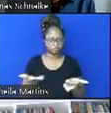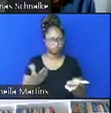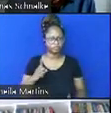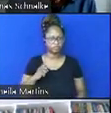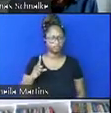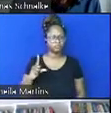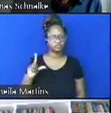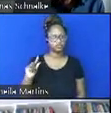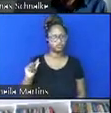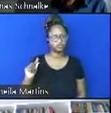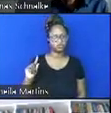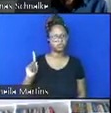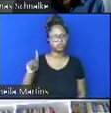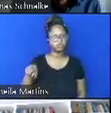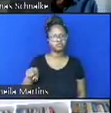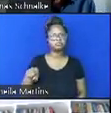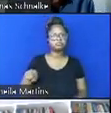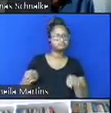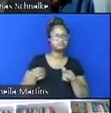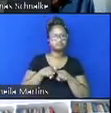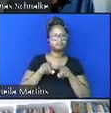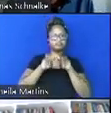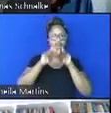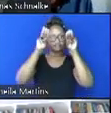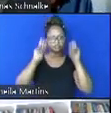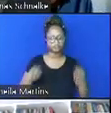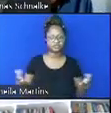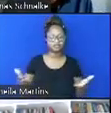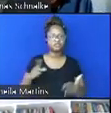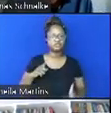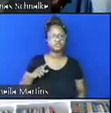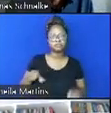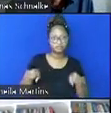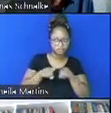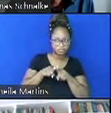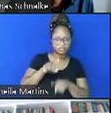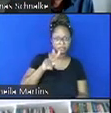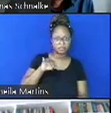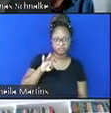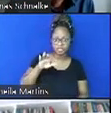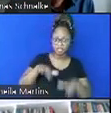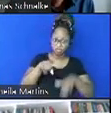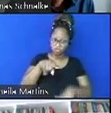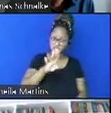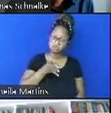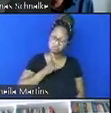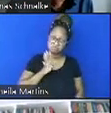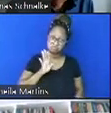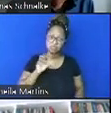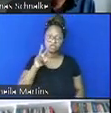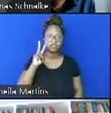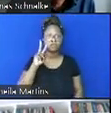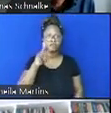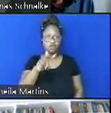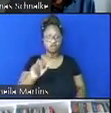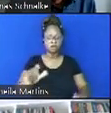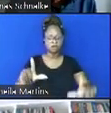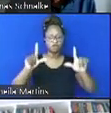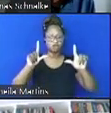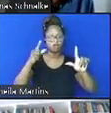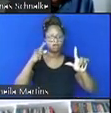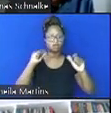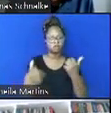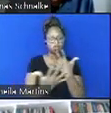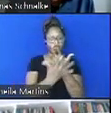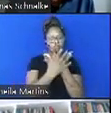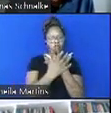o Museu Josefinum também, que existe agora em Viena. Talvez vocês conheçam. Se olharmos aqui para